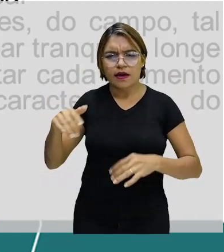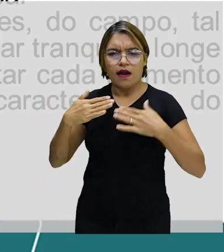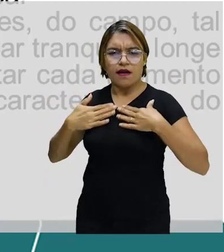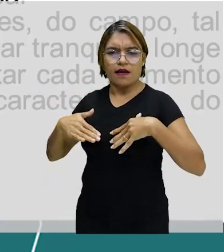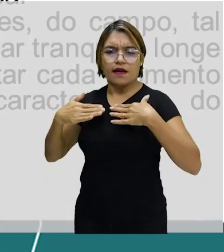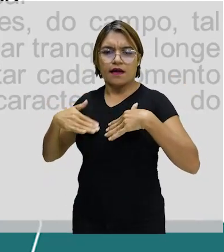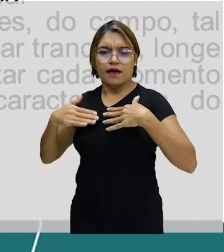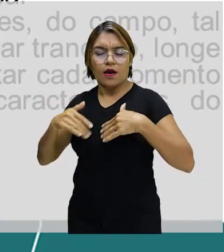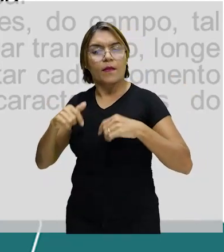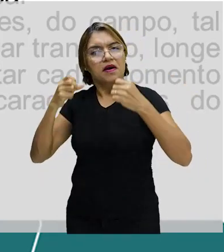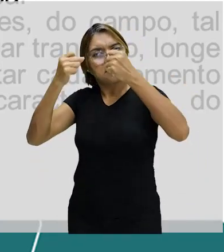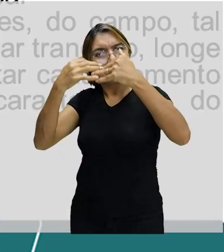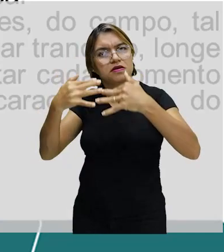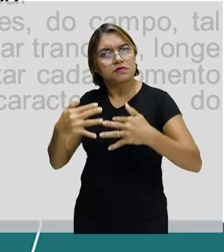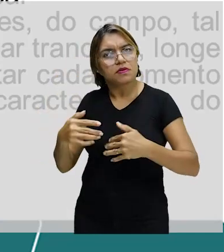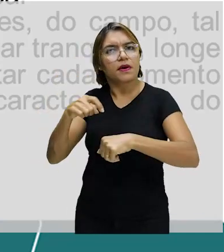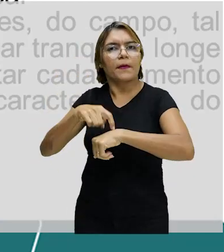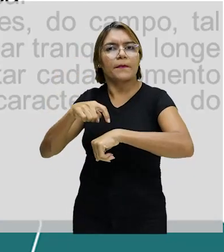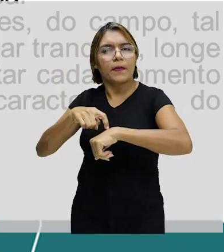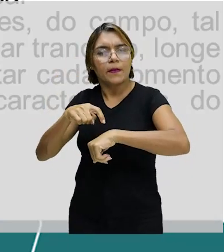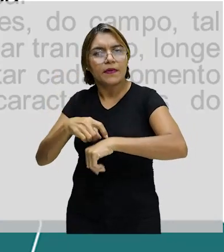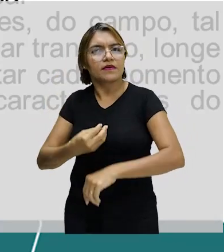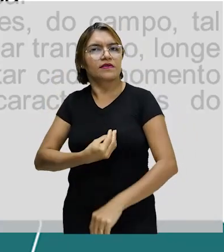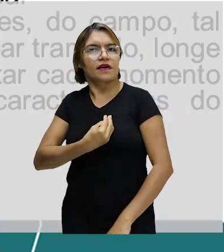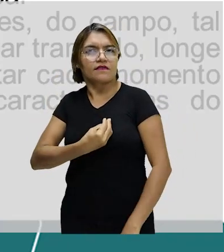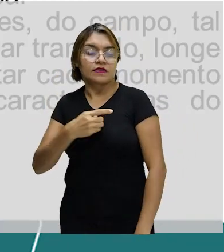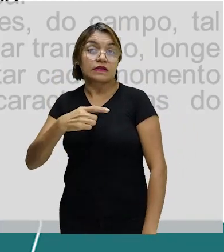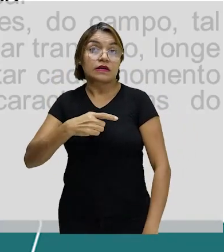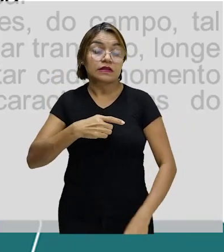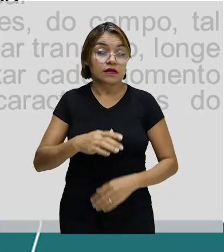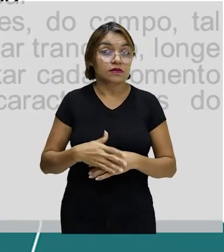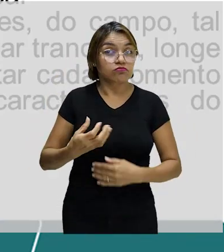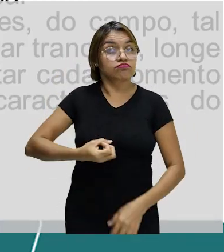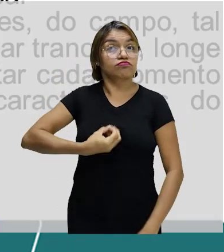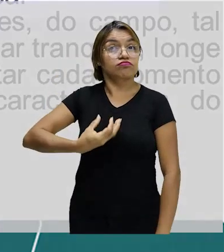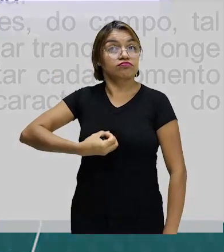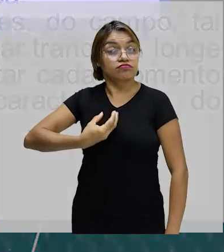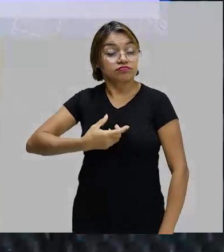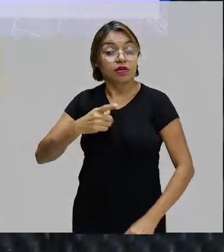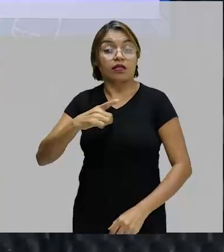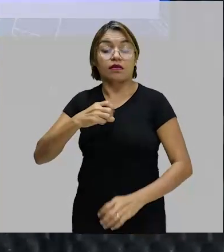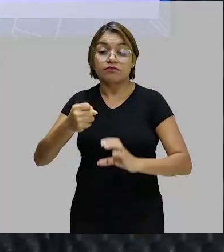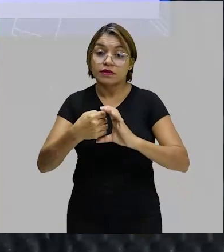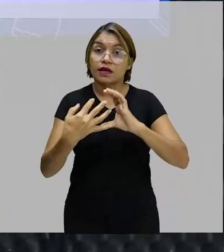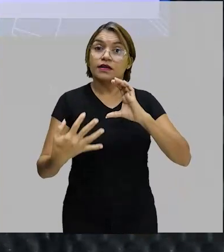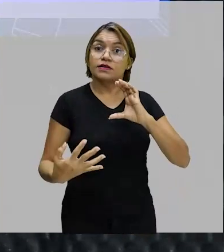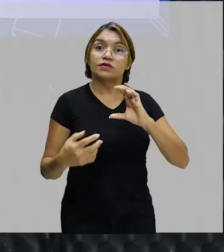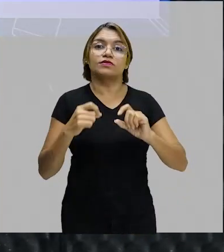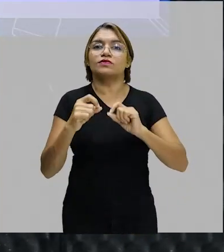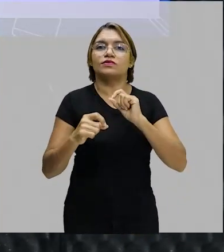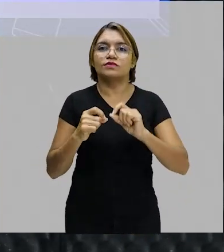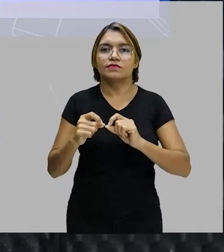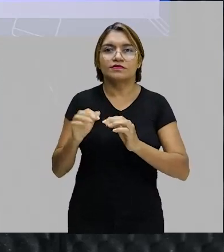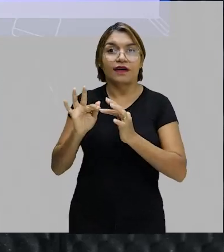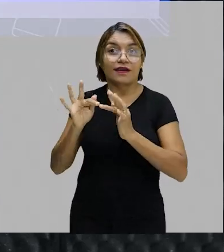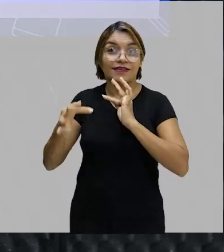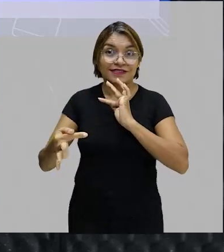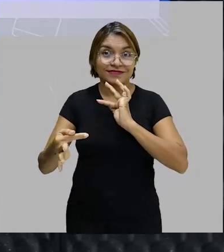de aproveitar cada momento que a vida oferece. Então, todas as expressões expressam características do